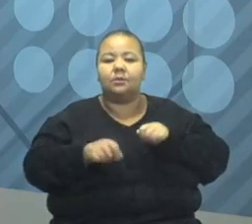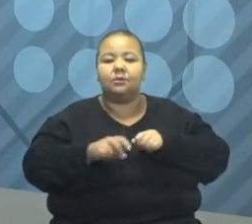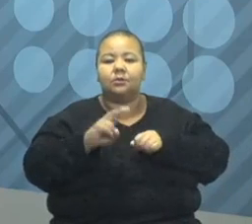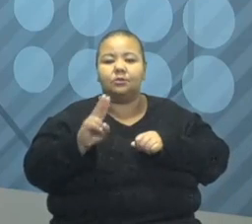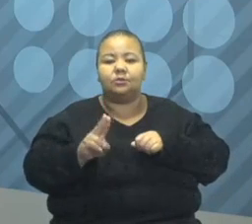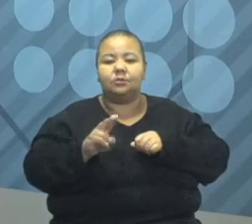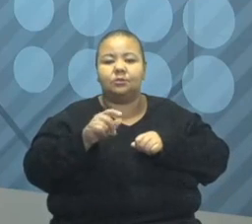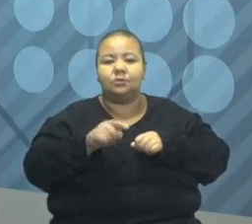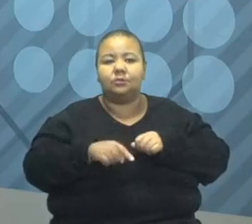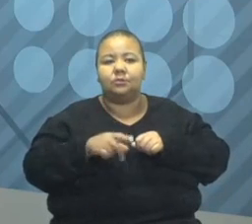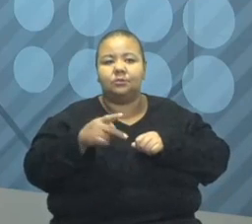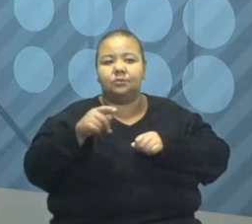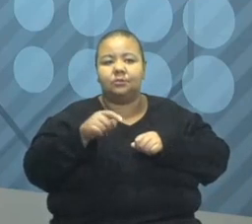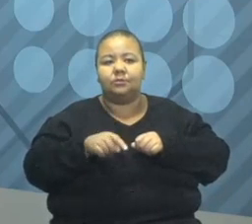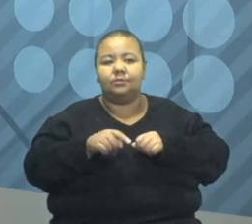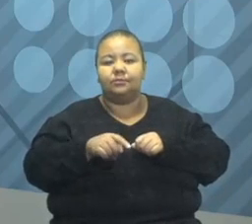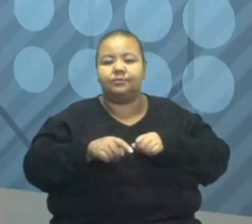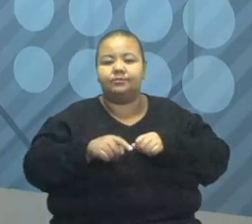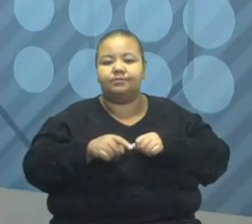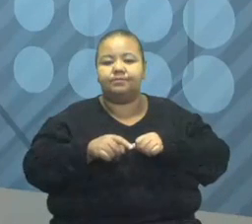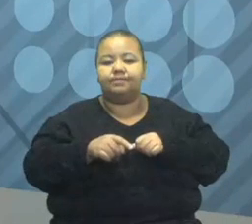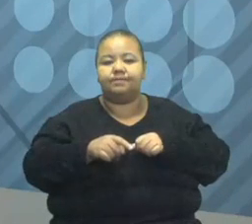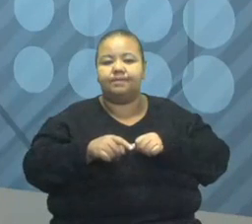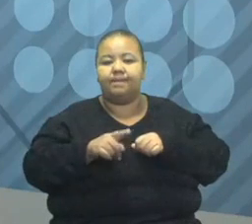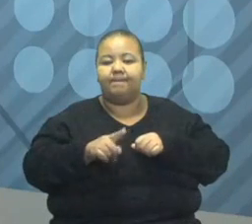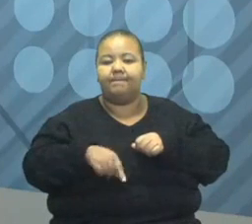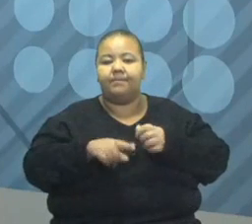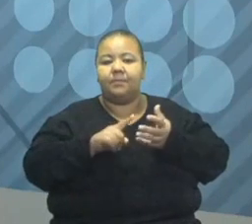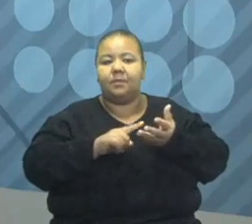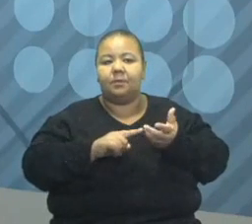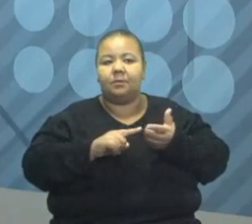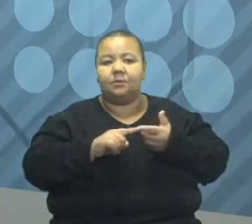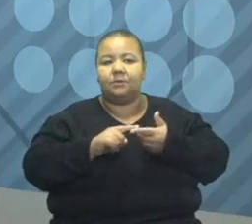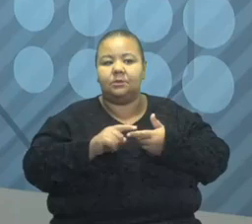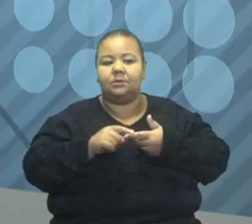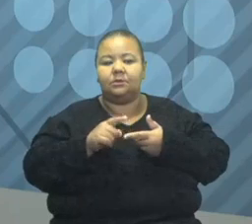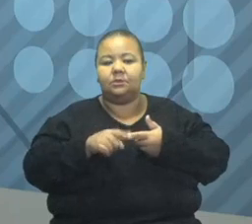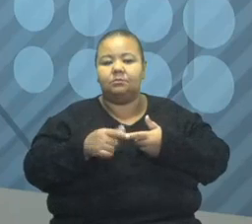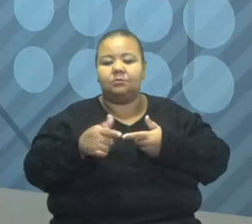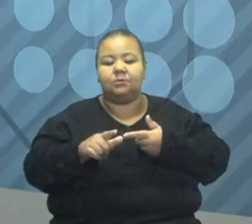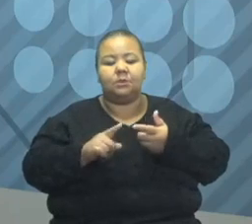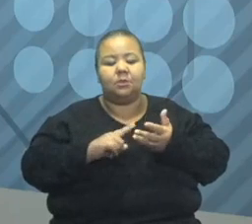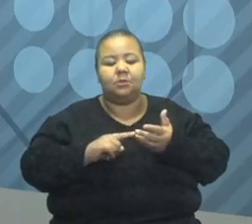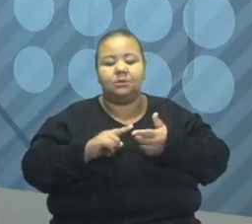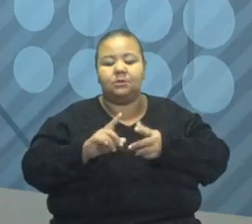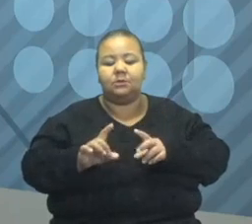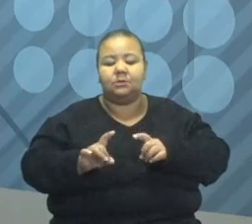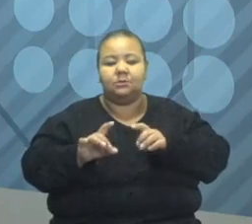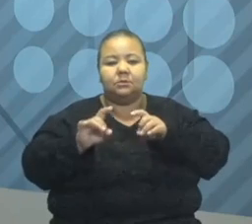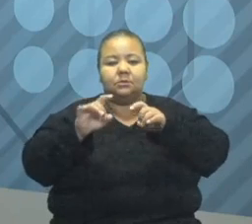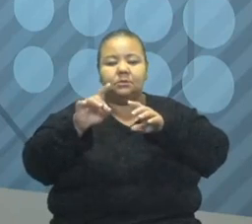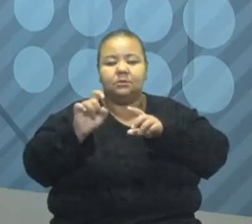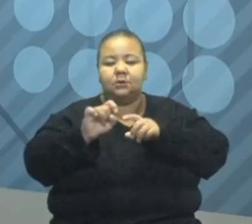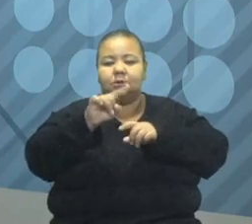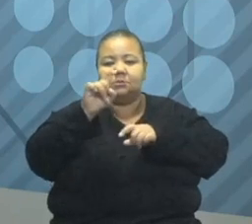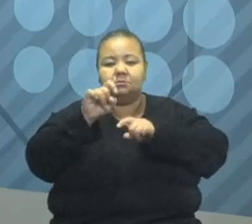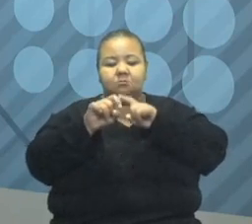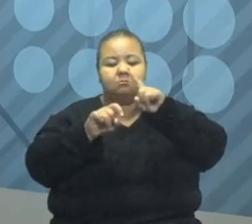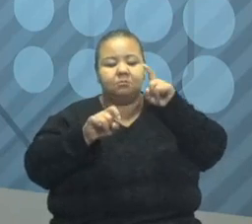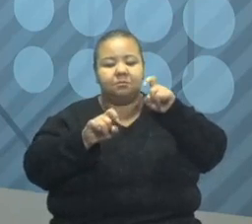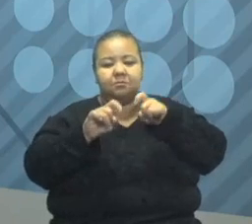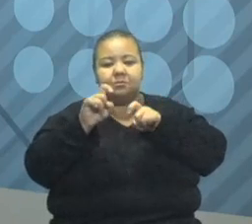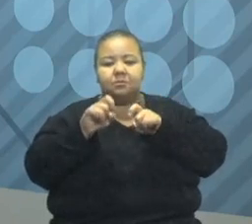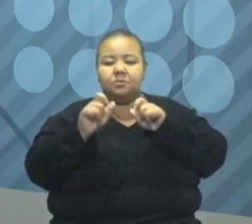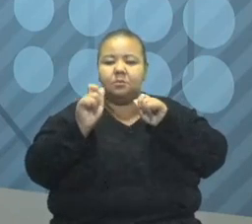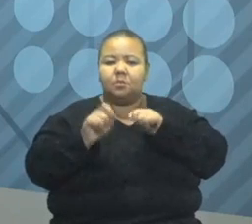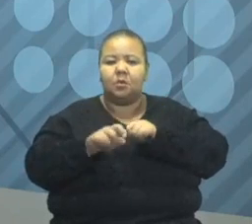aplicado para uma quantidade, não tem uma quantidade específica de incógnitas, então de equações,